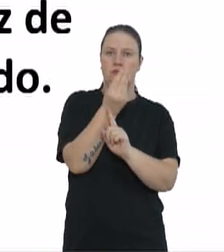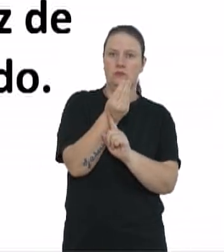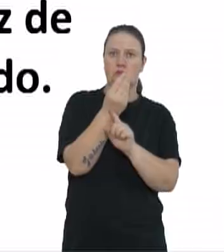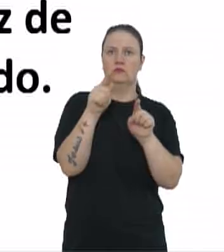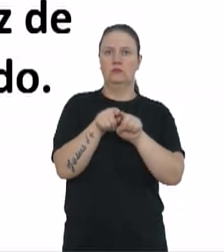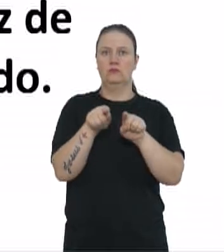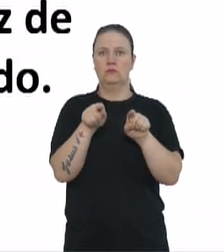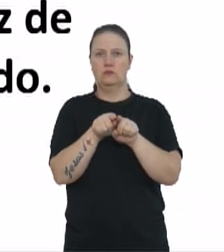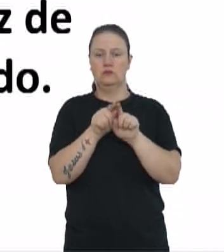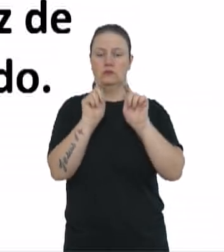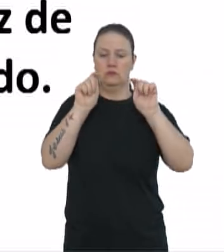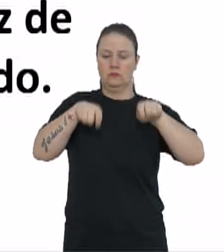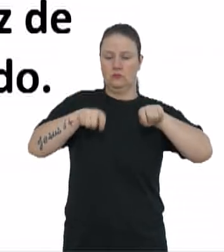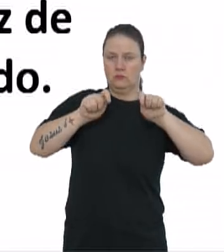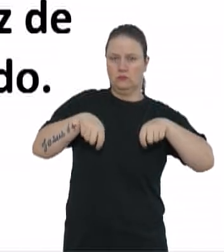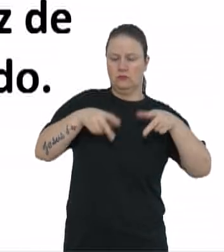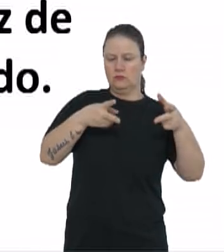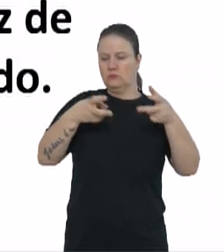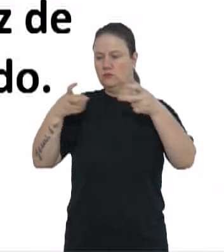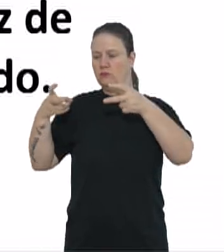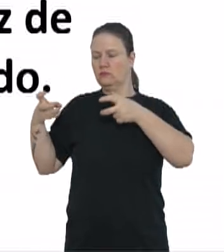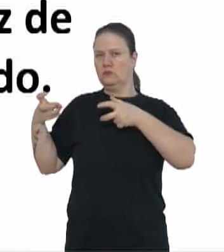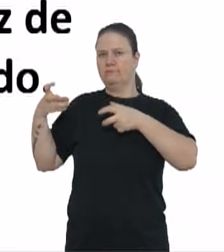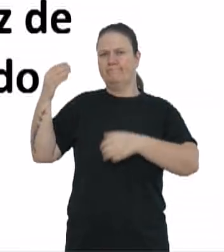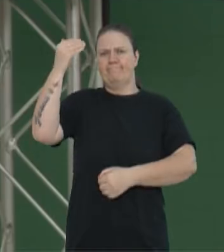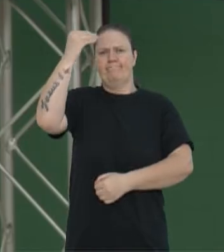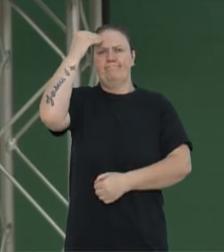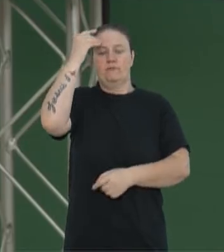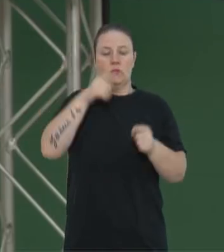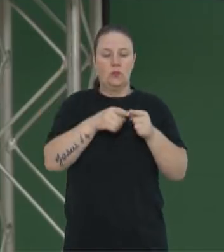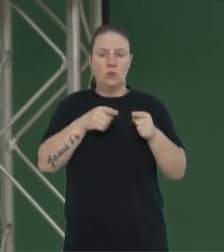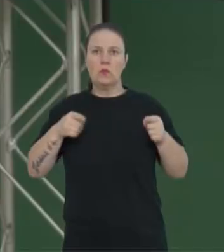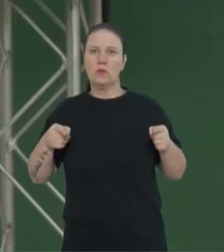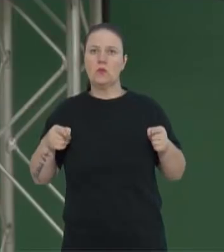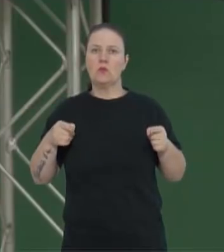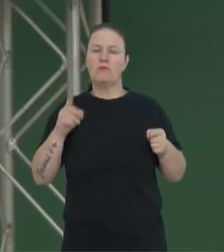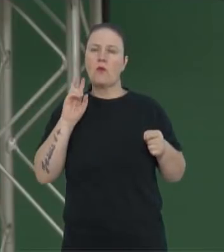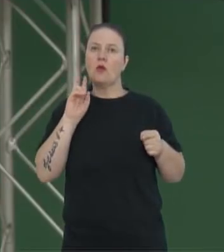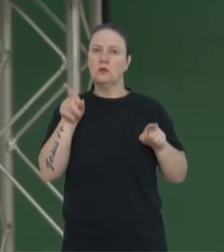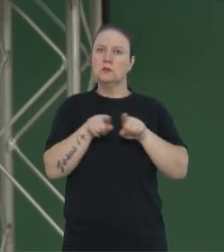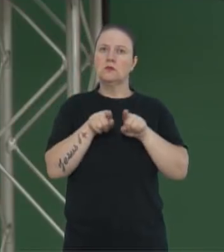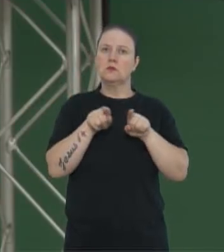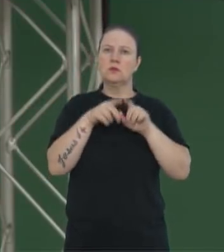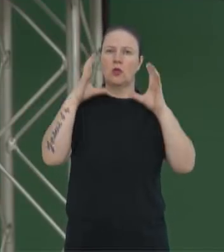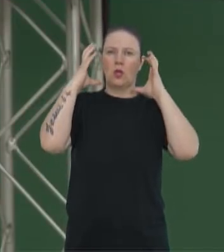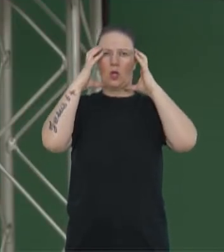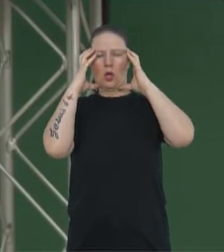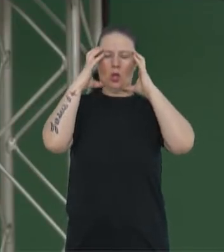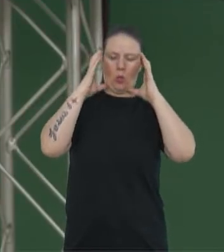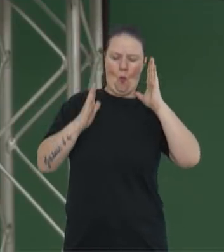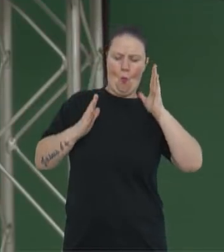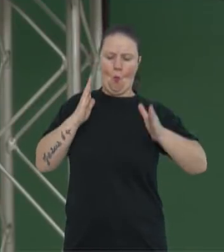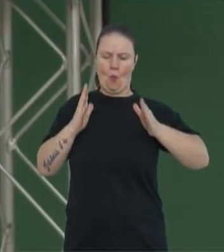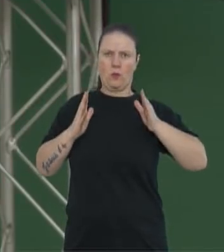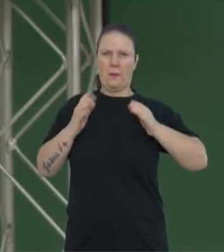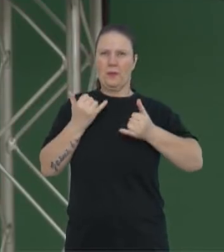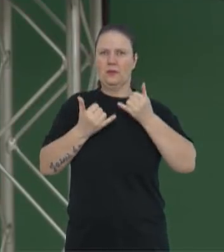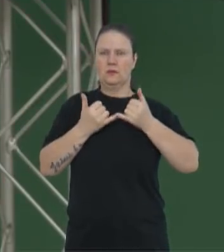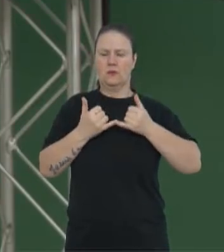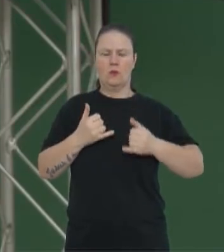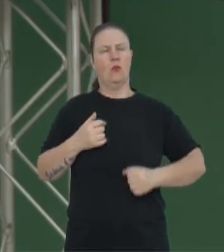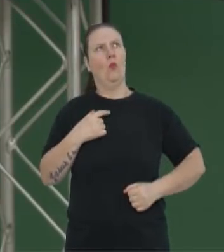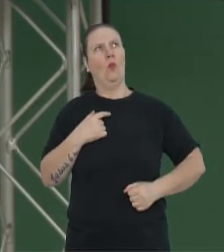Houseman, que é capaz de fazer perceber o espírito de um período. Então, a gente analisou a cabeça mecânica, o espírito do nosso tempo do